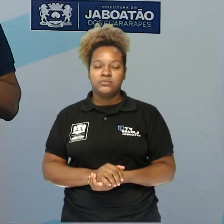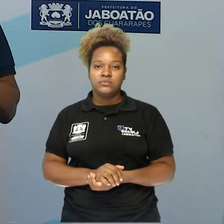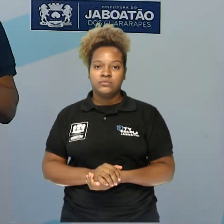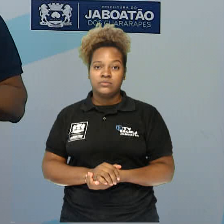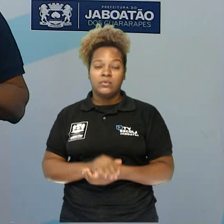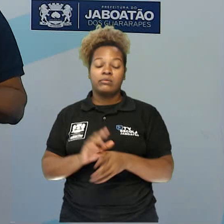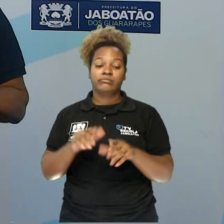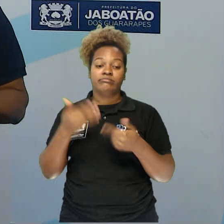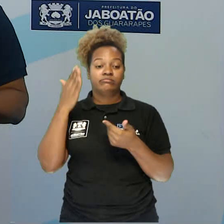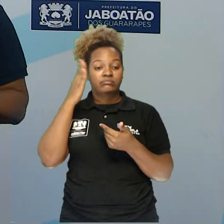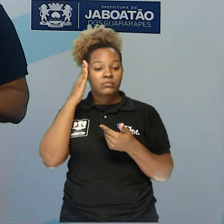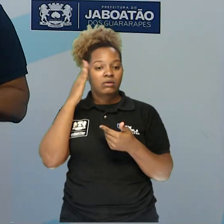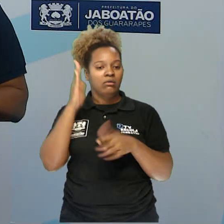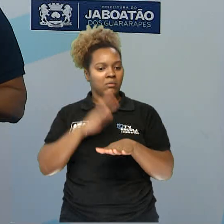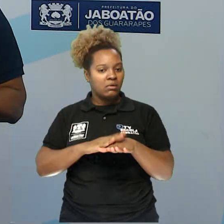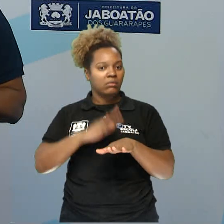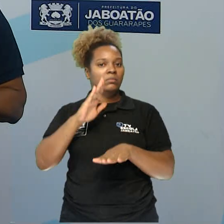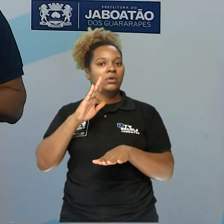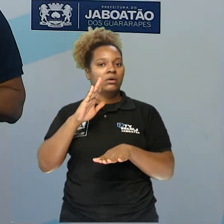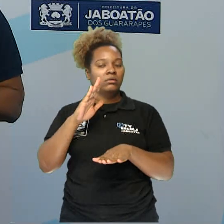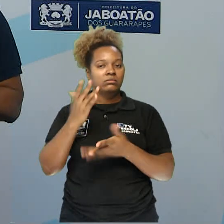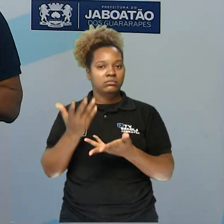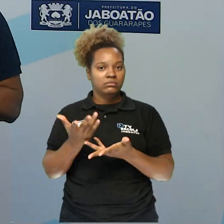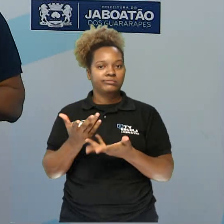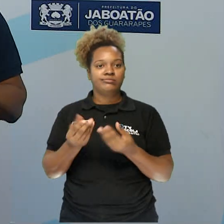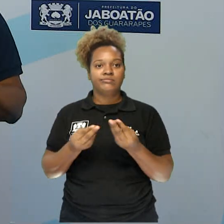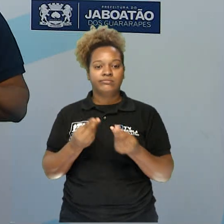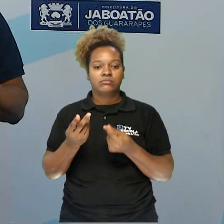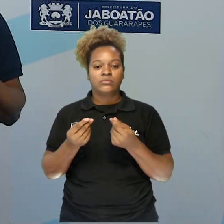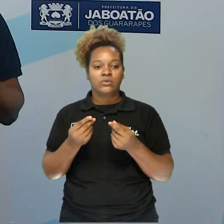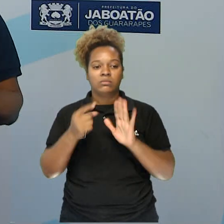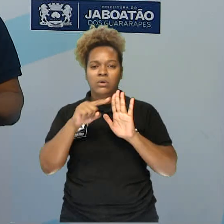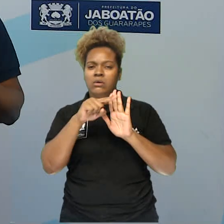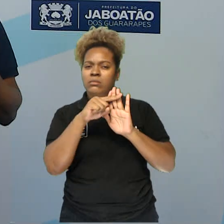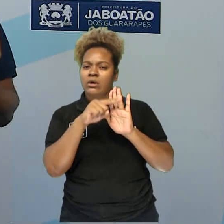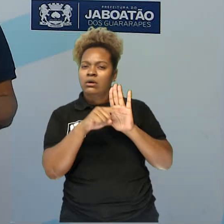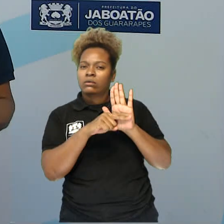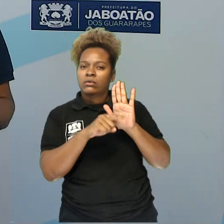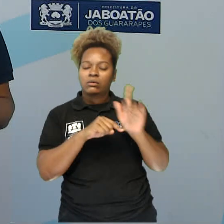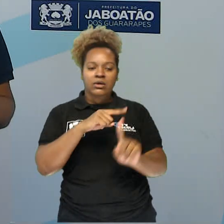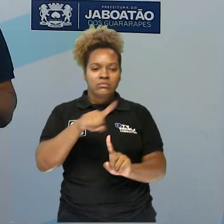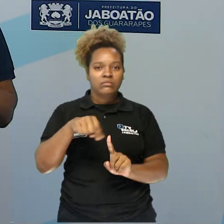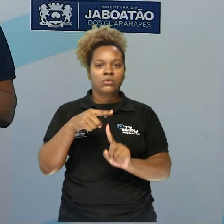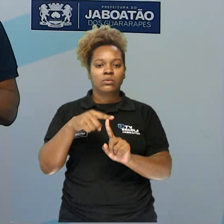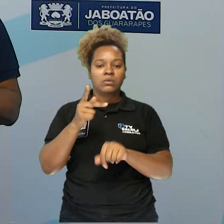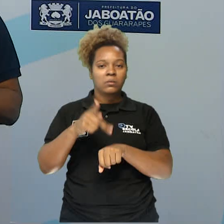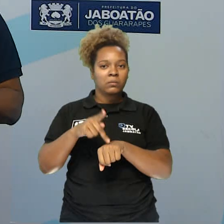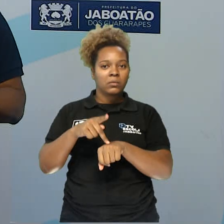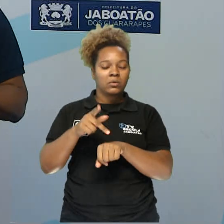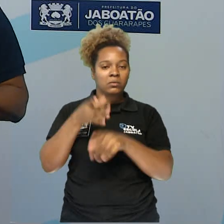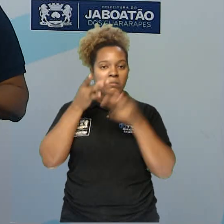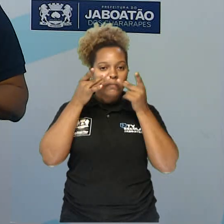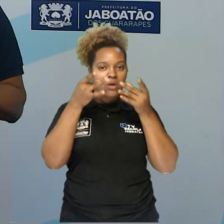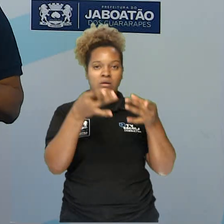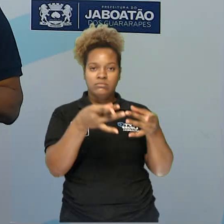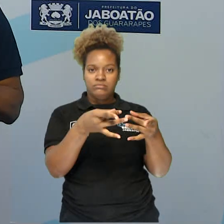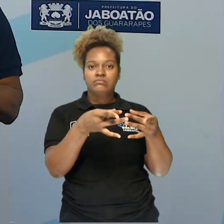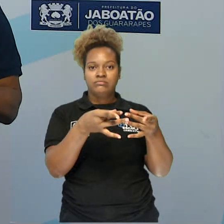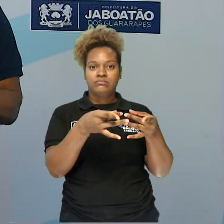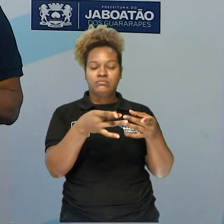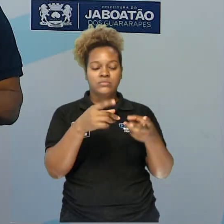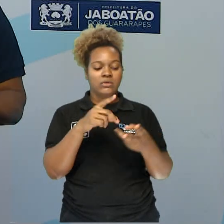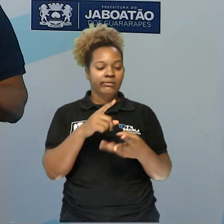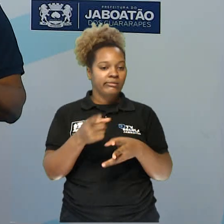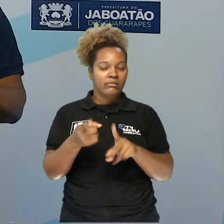Para entendermos um pouco melhor, vamos elencar os tipos de rochas. Preste bem atenção. Existem